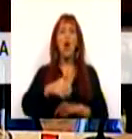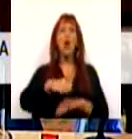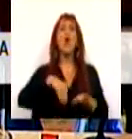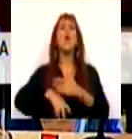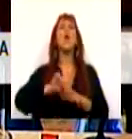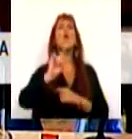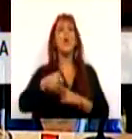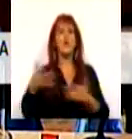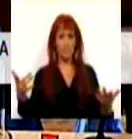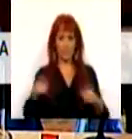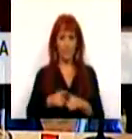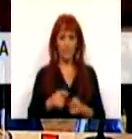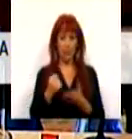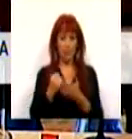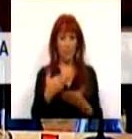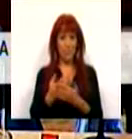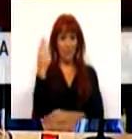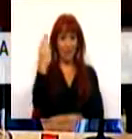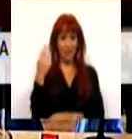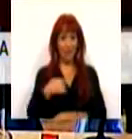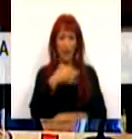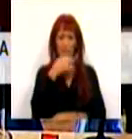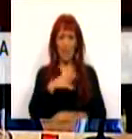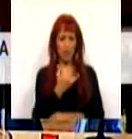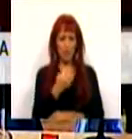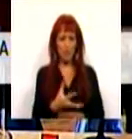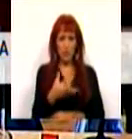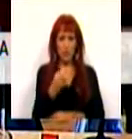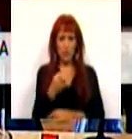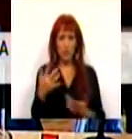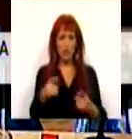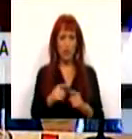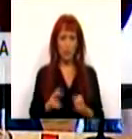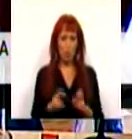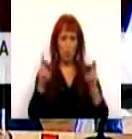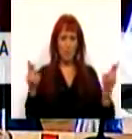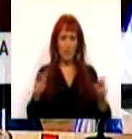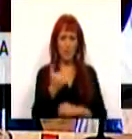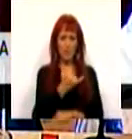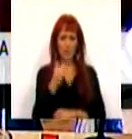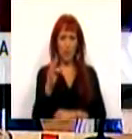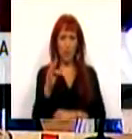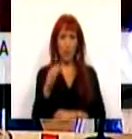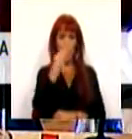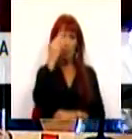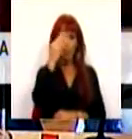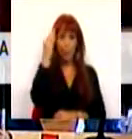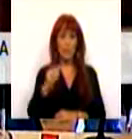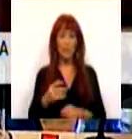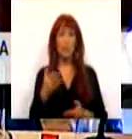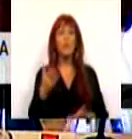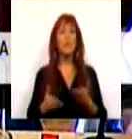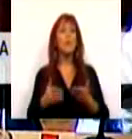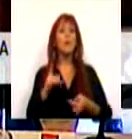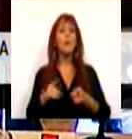realizar. No apoio às artes, falamos para 2018 de um aumento de 24% em